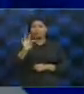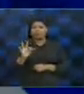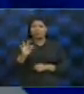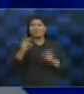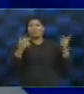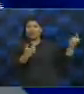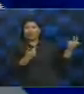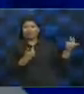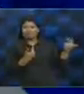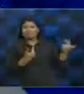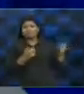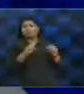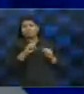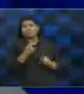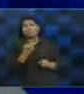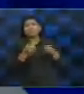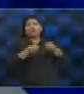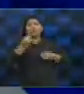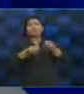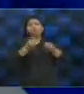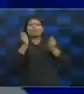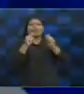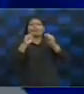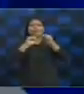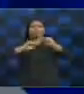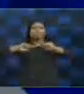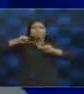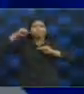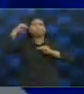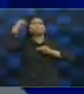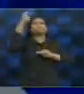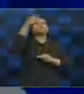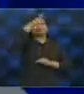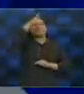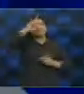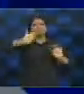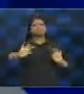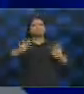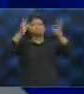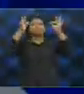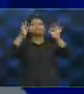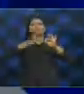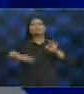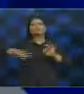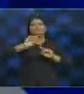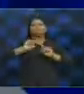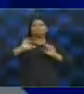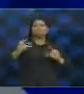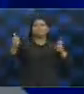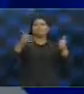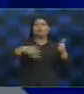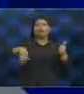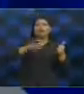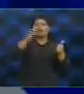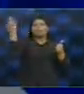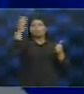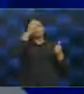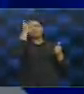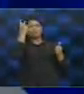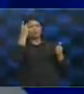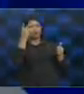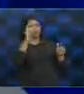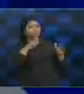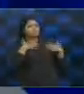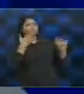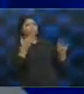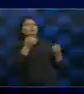salto de qualidade que leve Manaus a um patamar de elevação tecnológica e de respostas sociais para o povo que usa